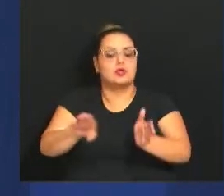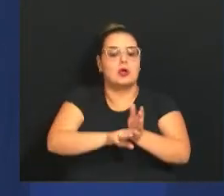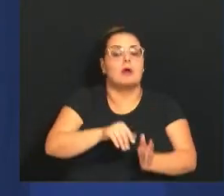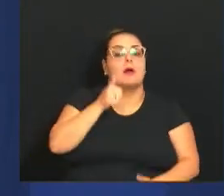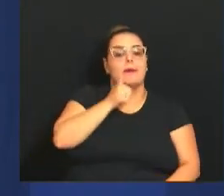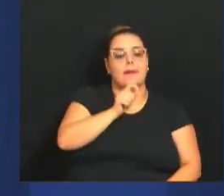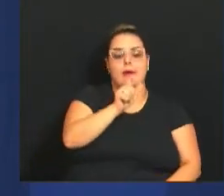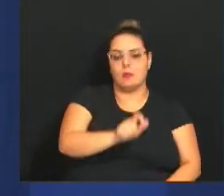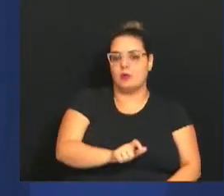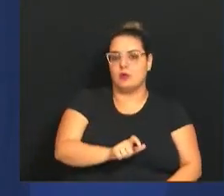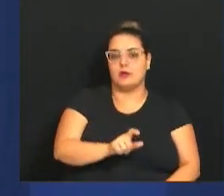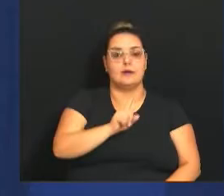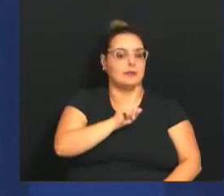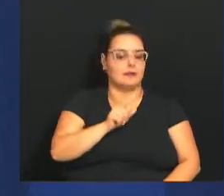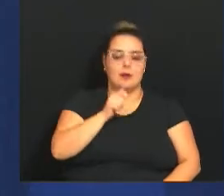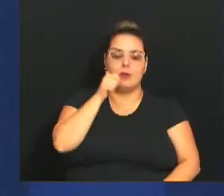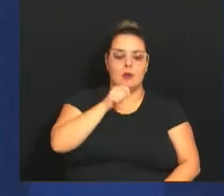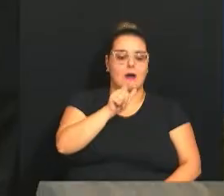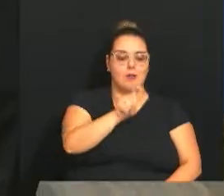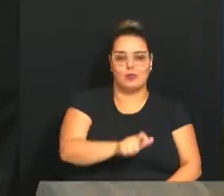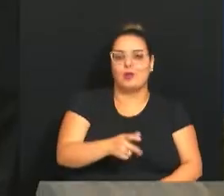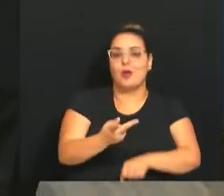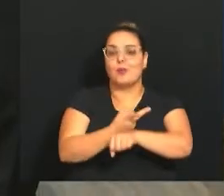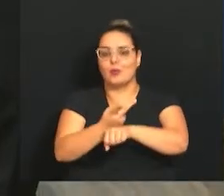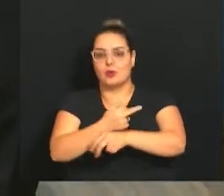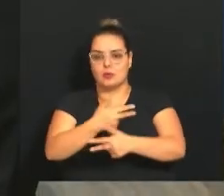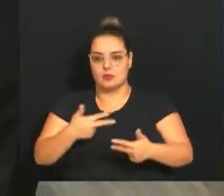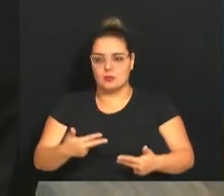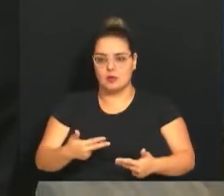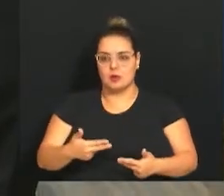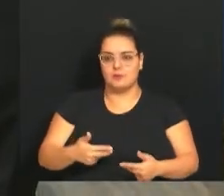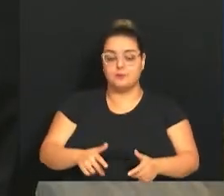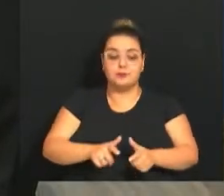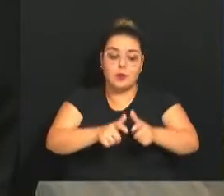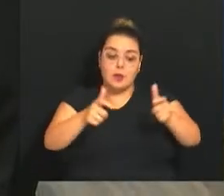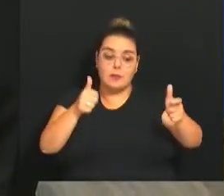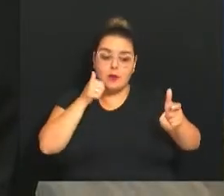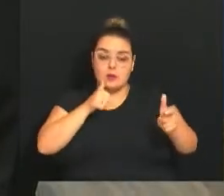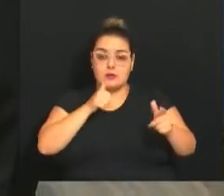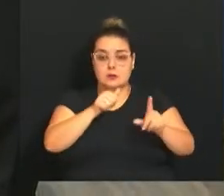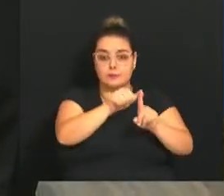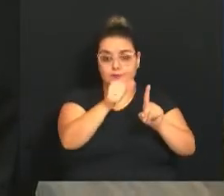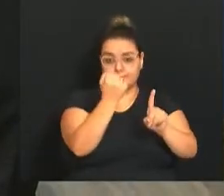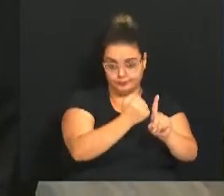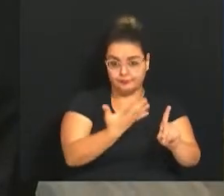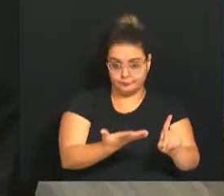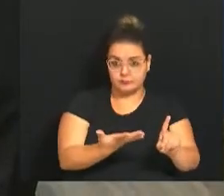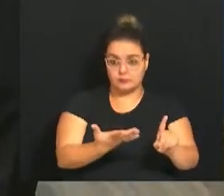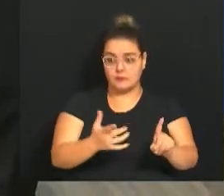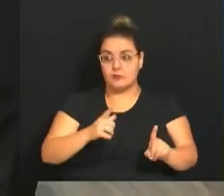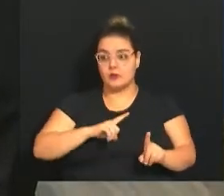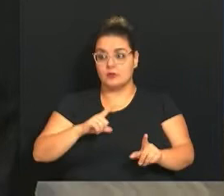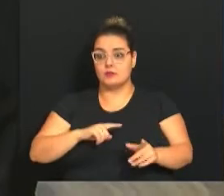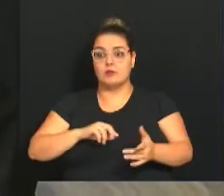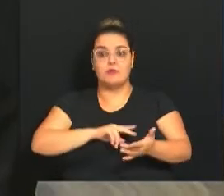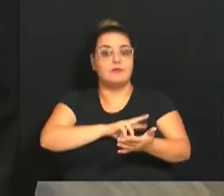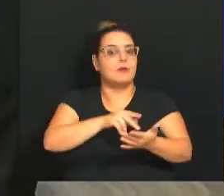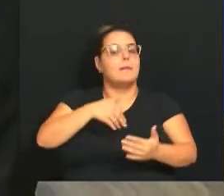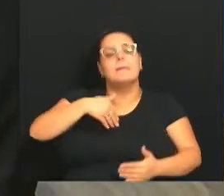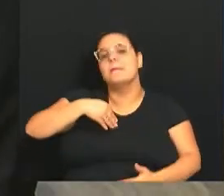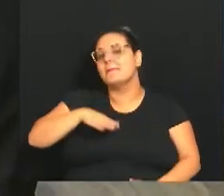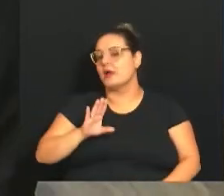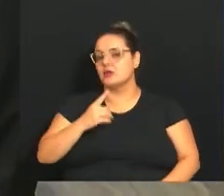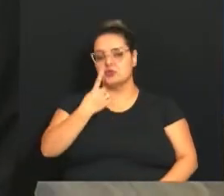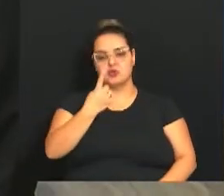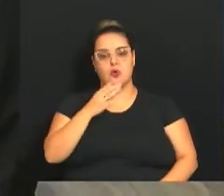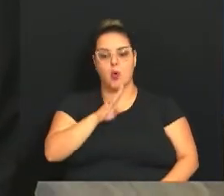vereadora, muitas das mulheres que são vítimas de feminicídio se constata que elas já tiveram em mais de um boletim de ocorrência,